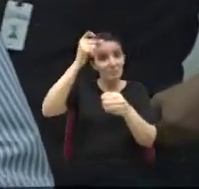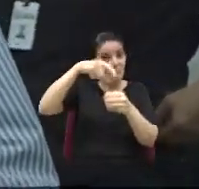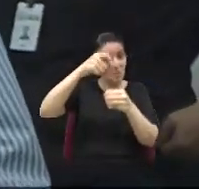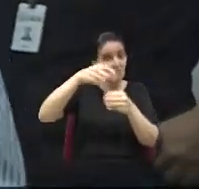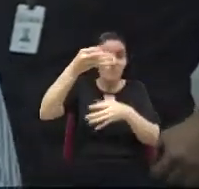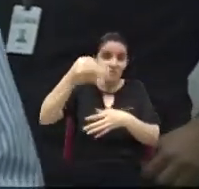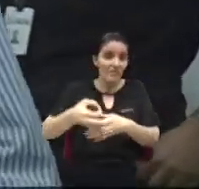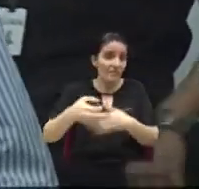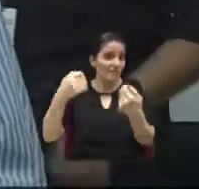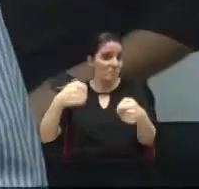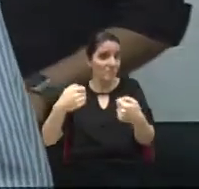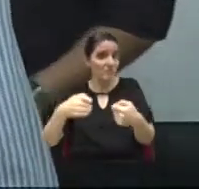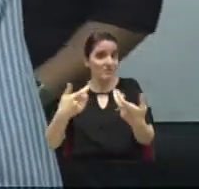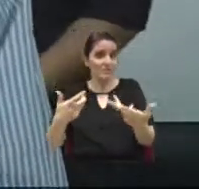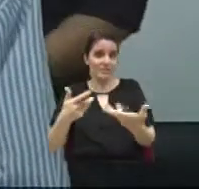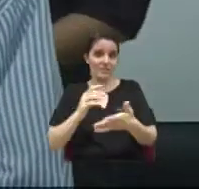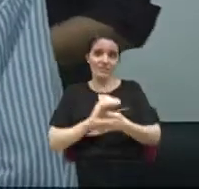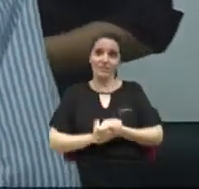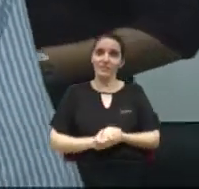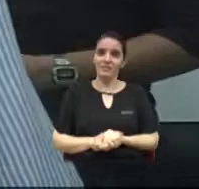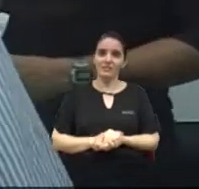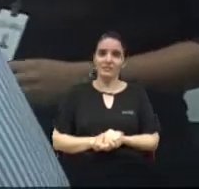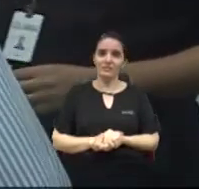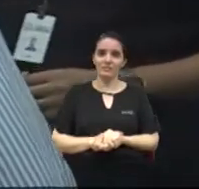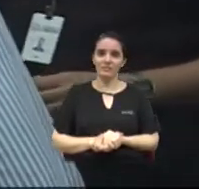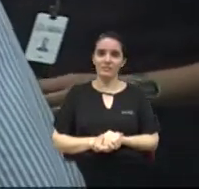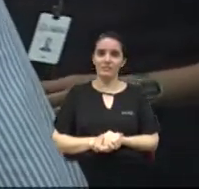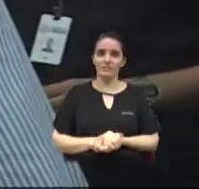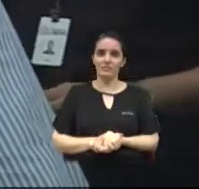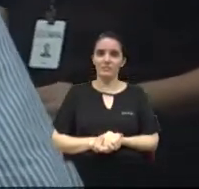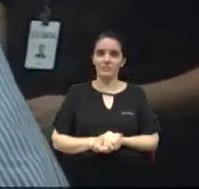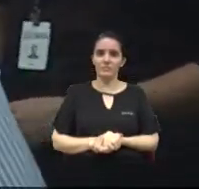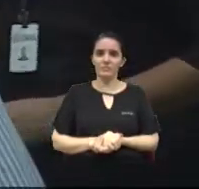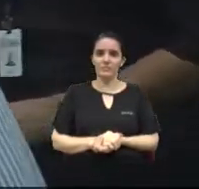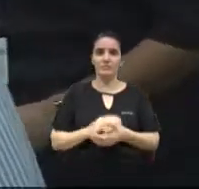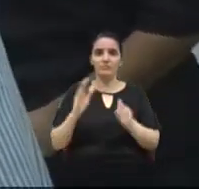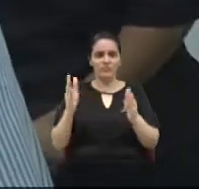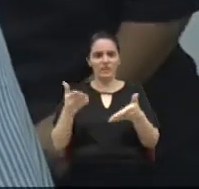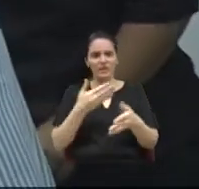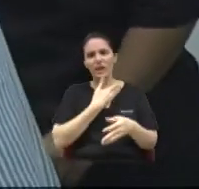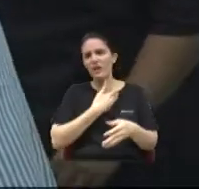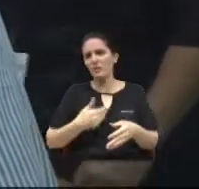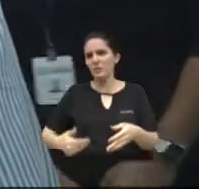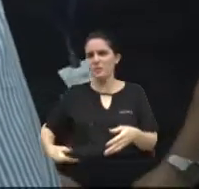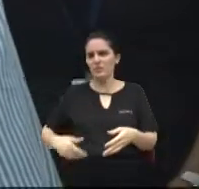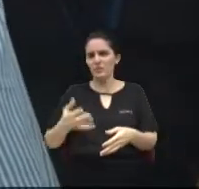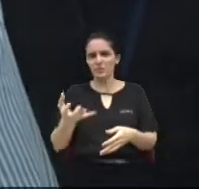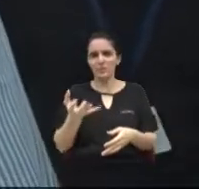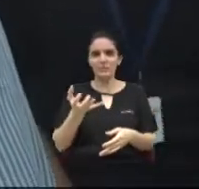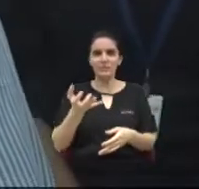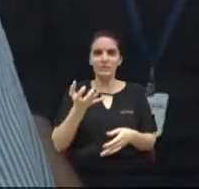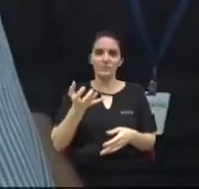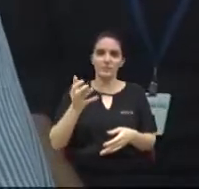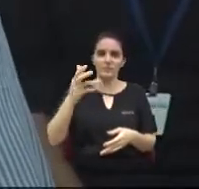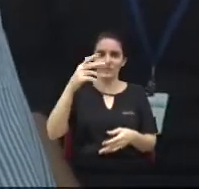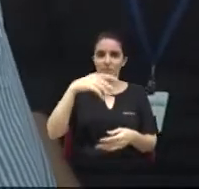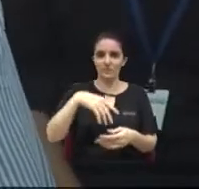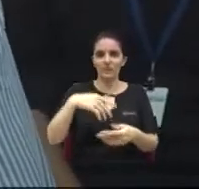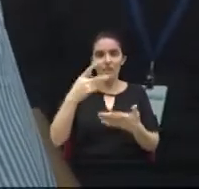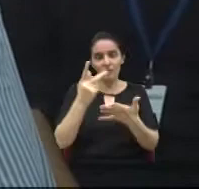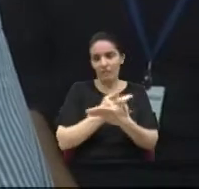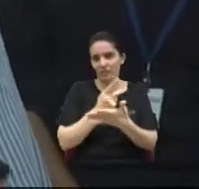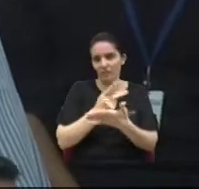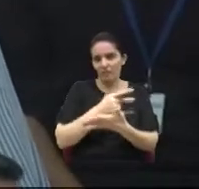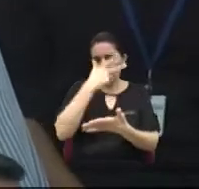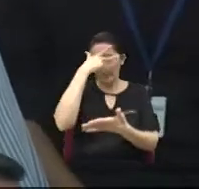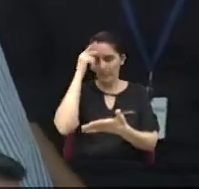certa. Já houve, como disse, o interesse do governo de mudar. Se teve um erro, errou mesmo, reconheceu o